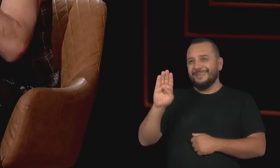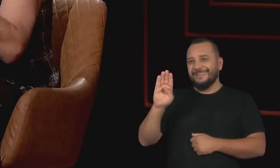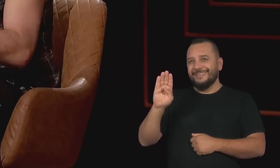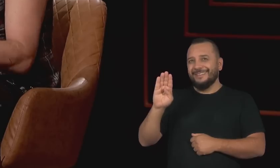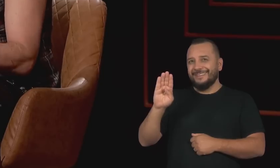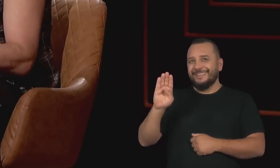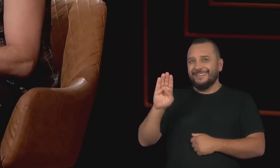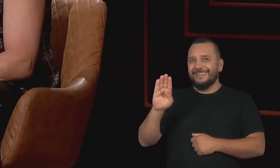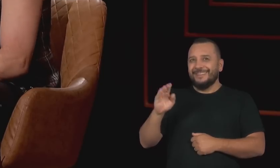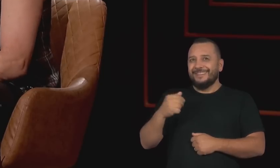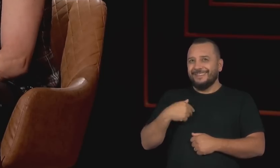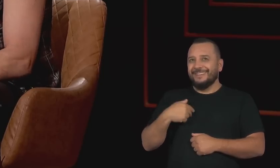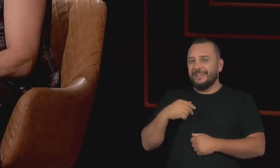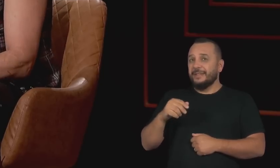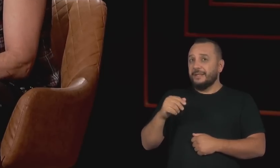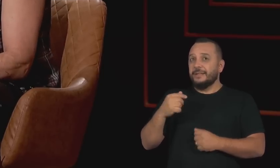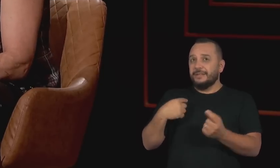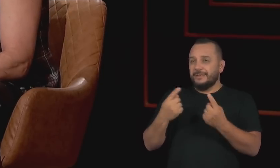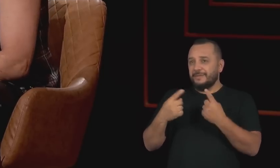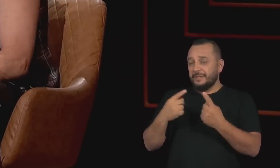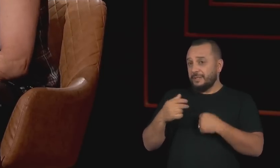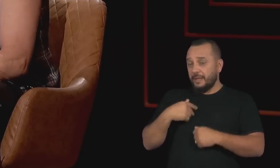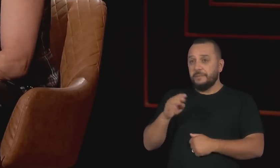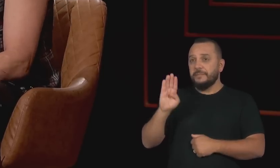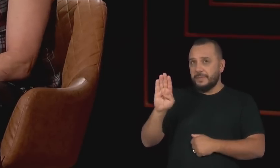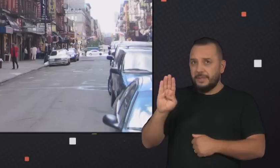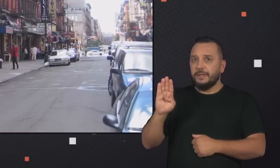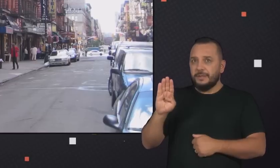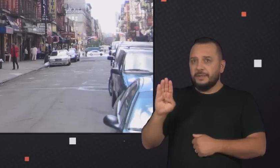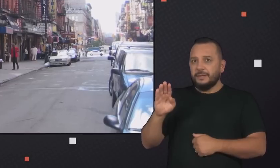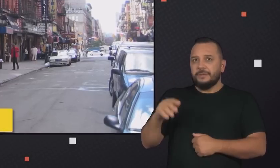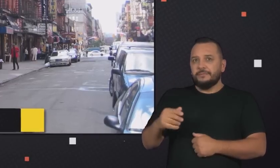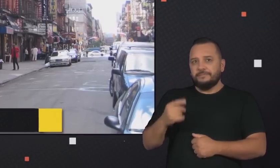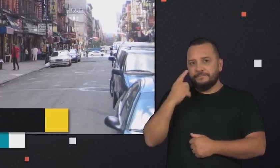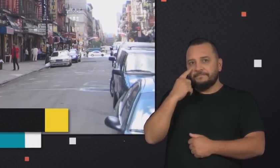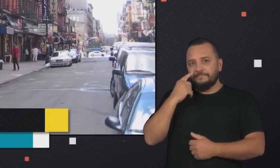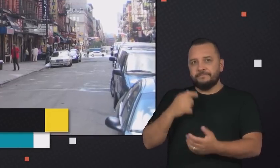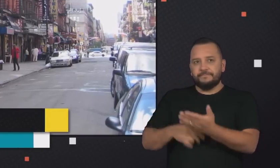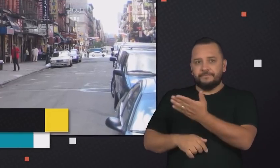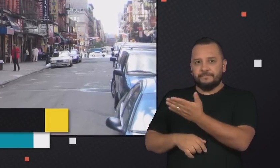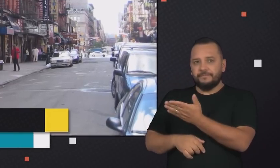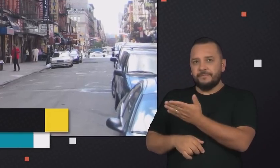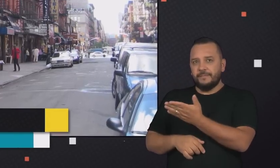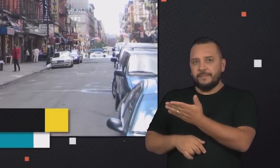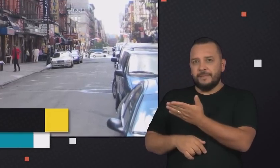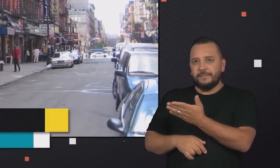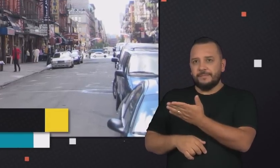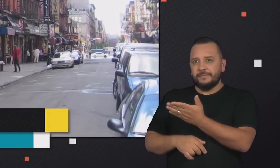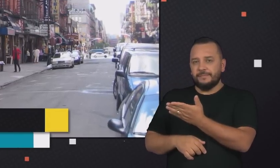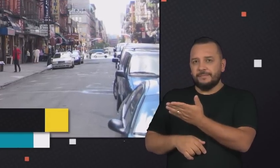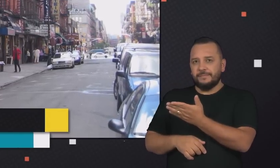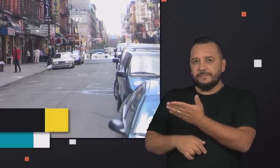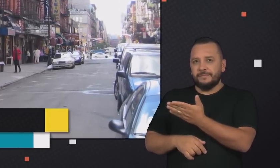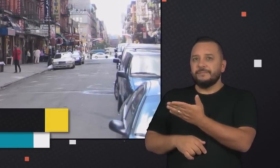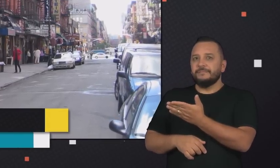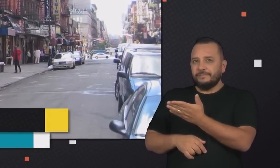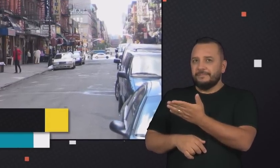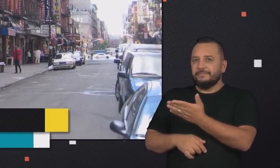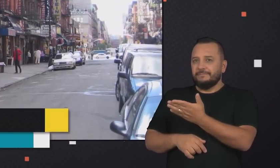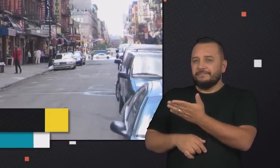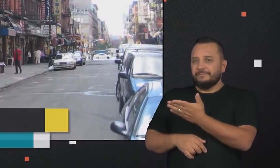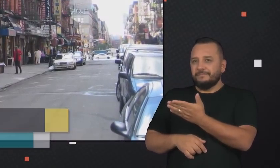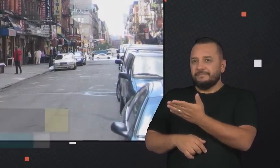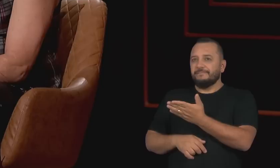Né? Você fala, where you live? Avenue B, between 12 and 13. É no Lower East Side. Né? É um lugar onde ficam, naquela época